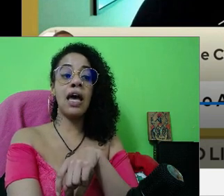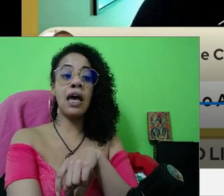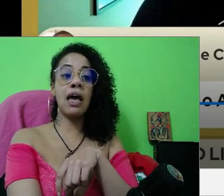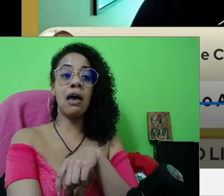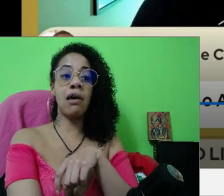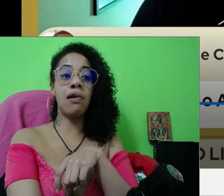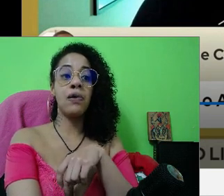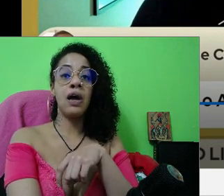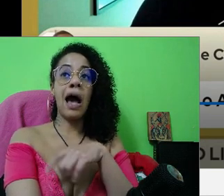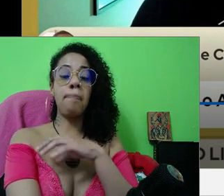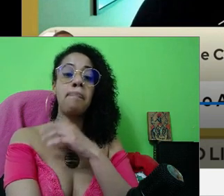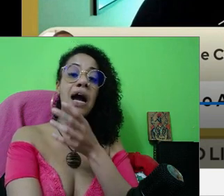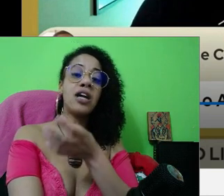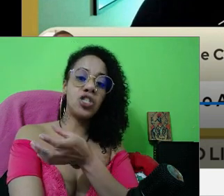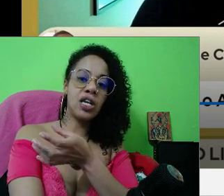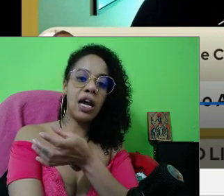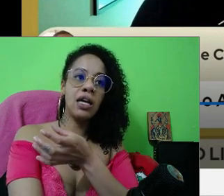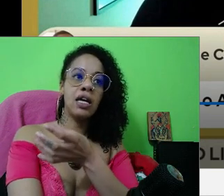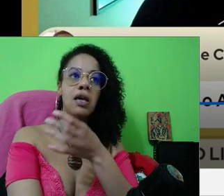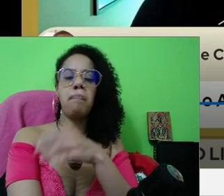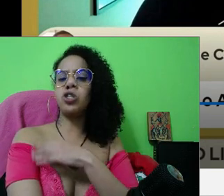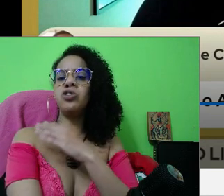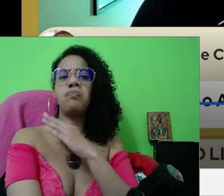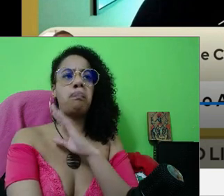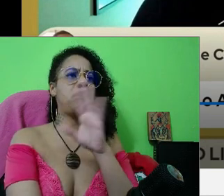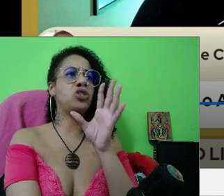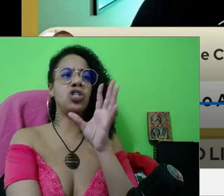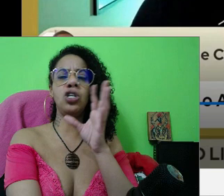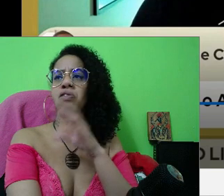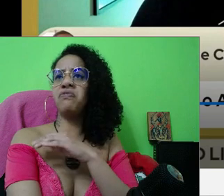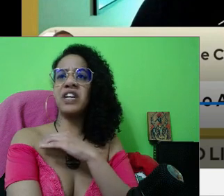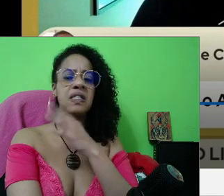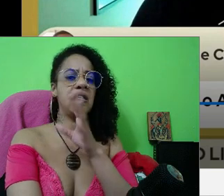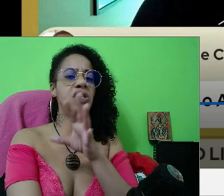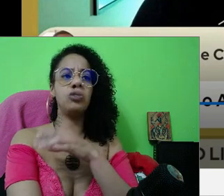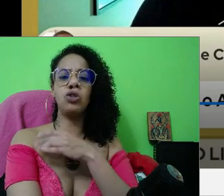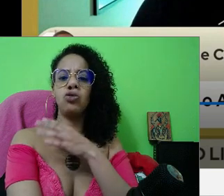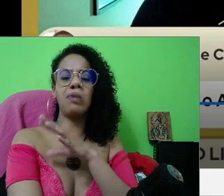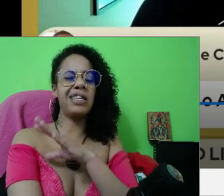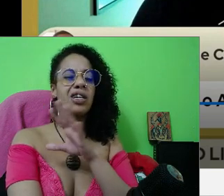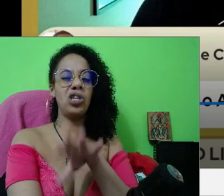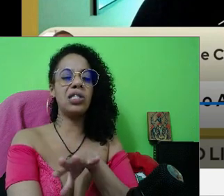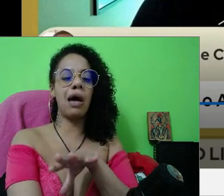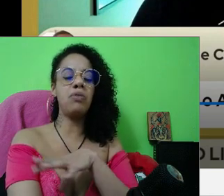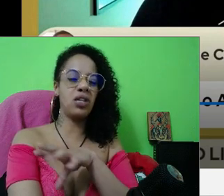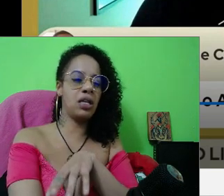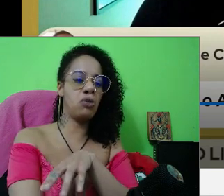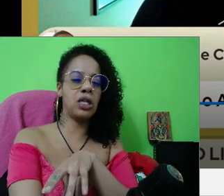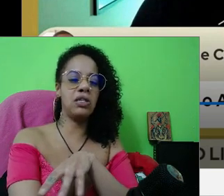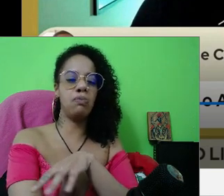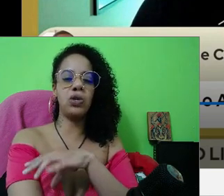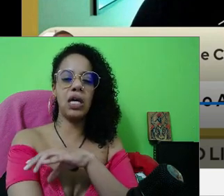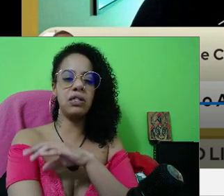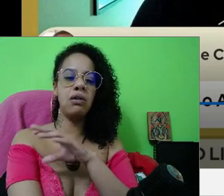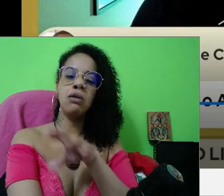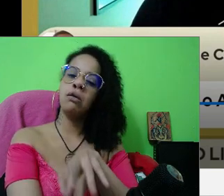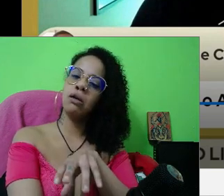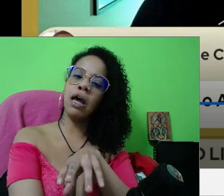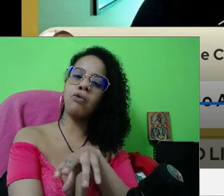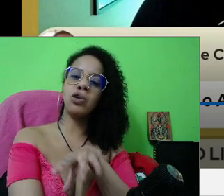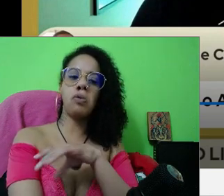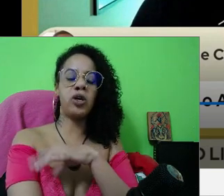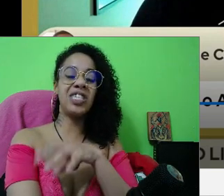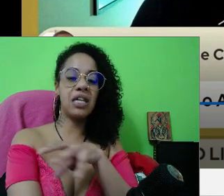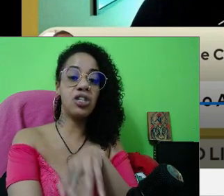são a parte né que pode pedir fascismo e tudo mais que a gente sabe que na democracia burguesa